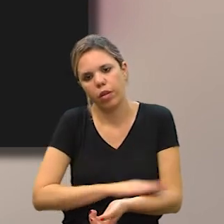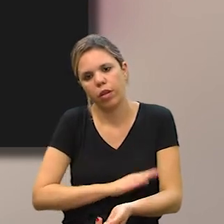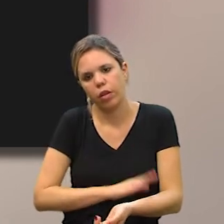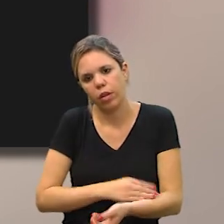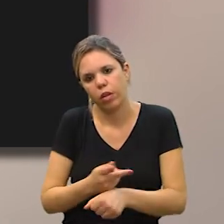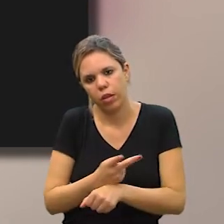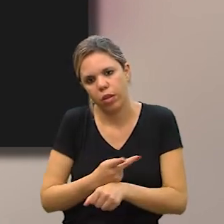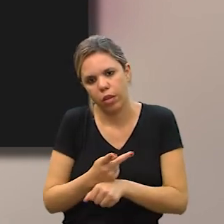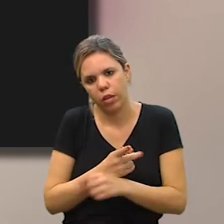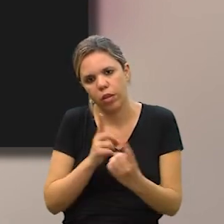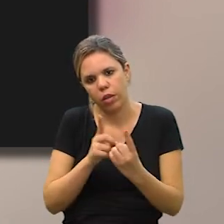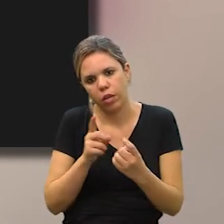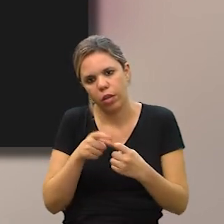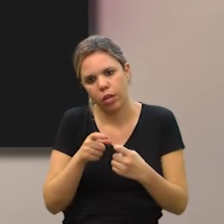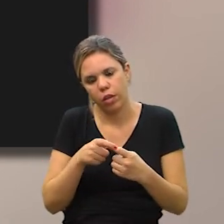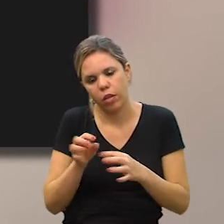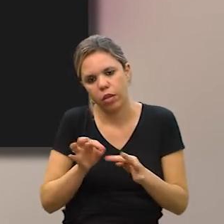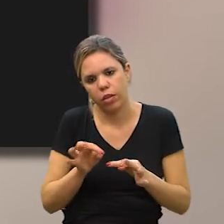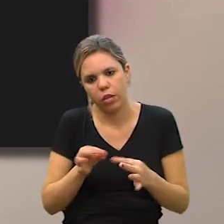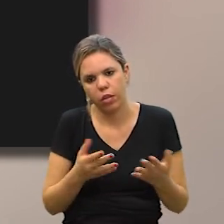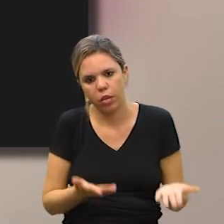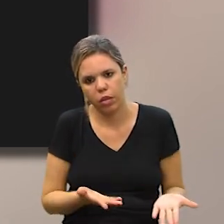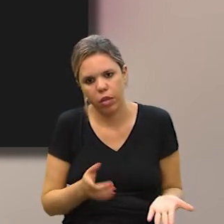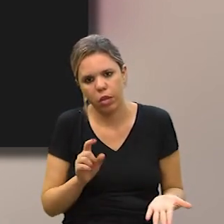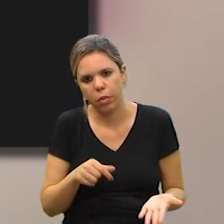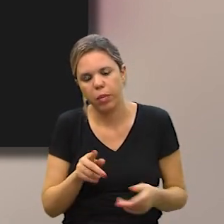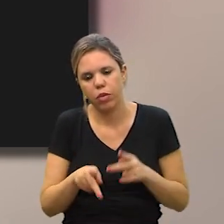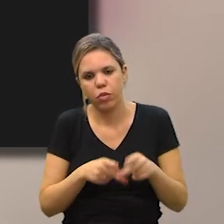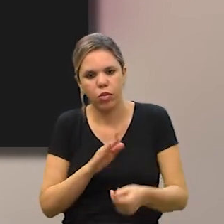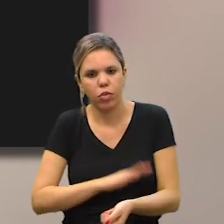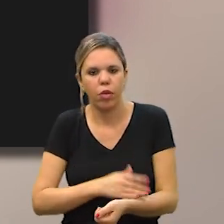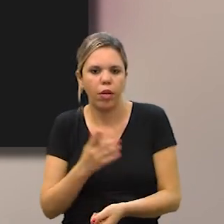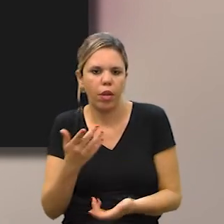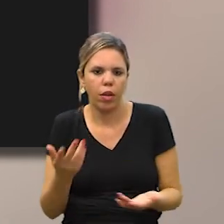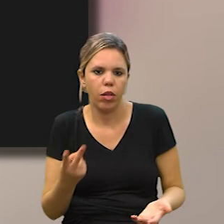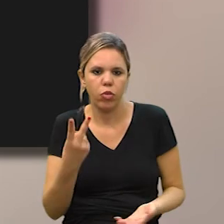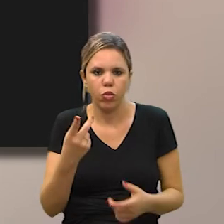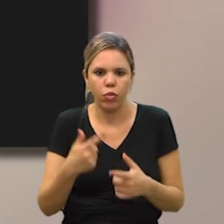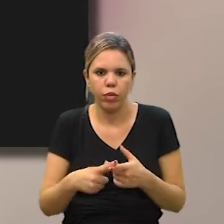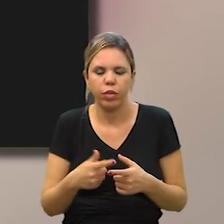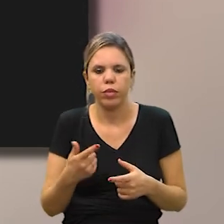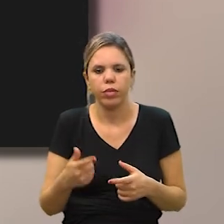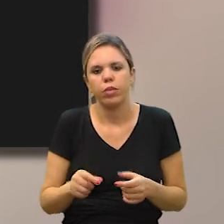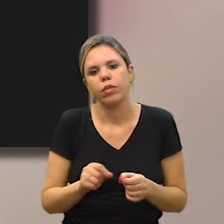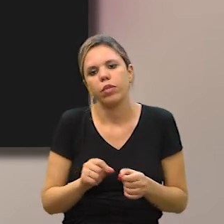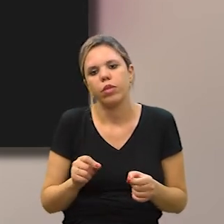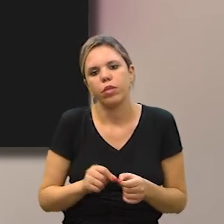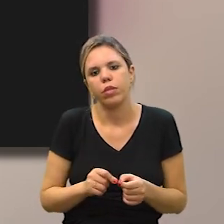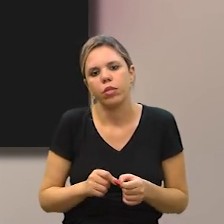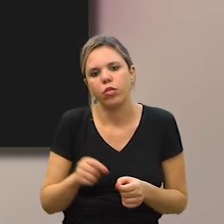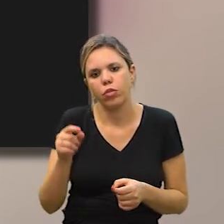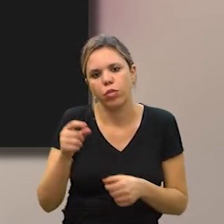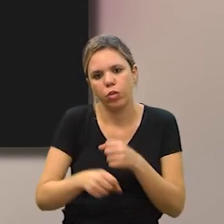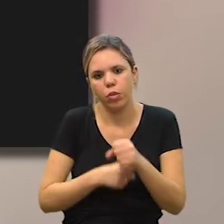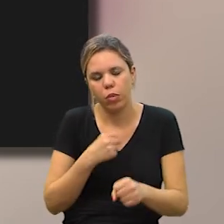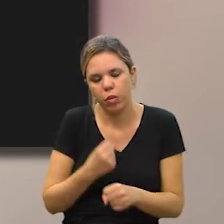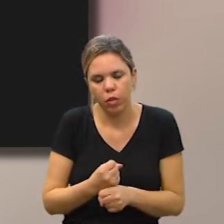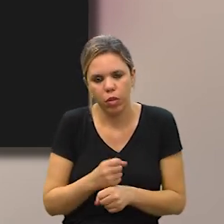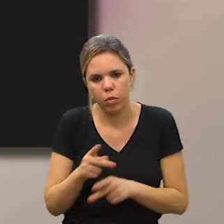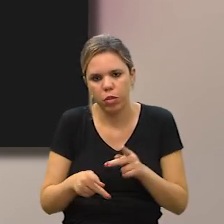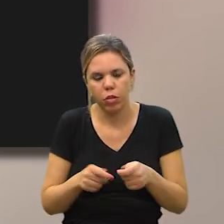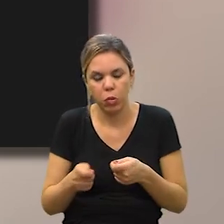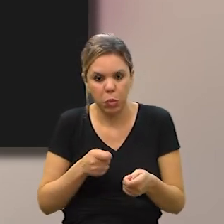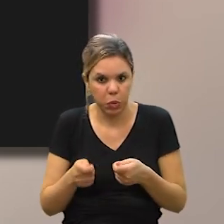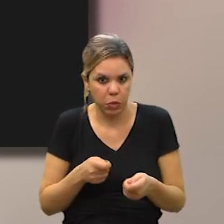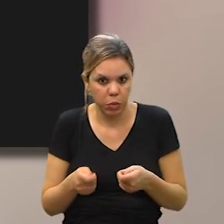procurar assistência médica regular quem é hipertenso pelo menos duas de no mínimo duas vezes por ano para ter